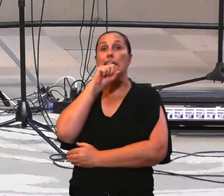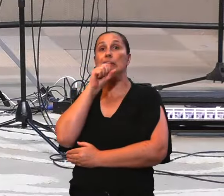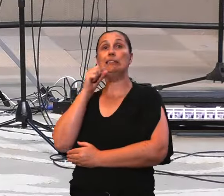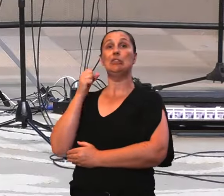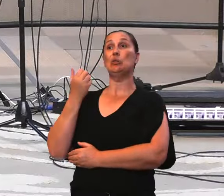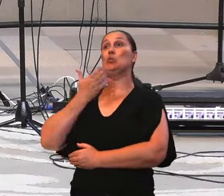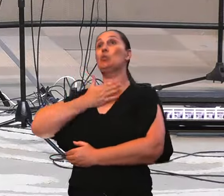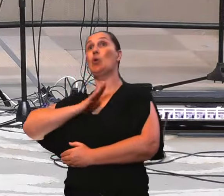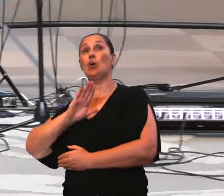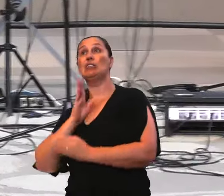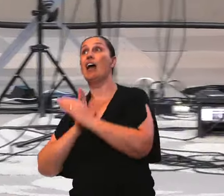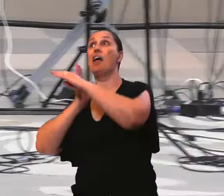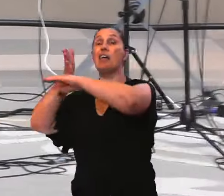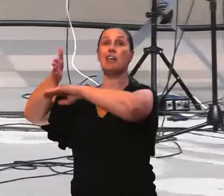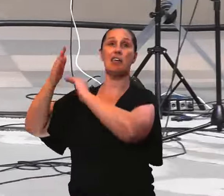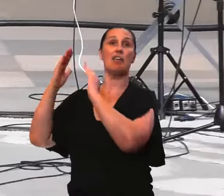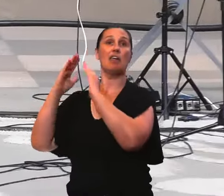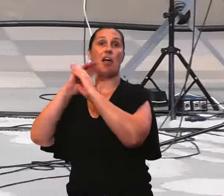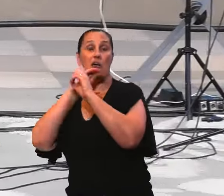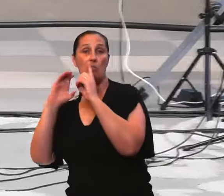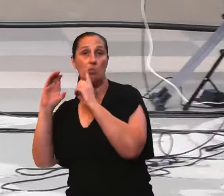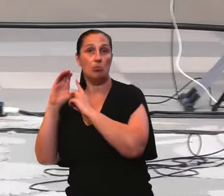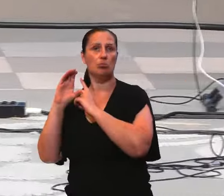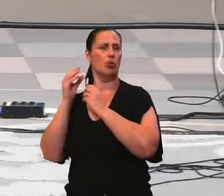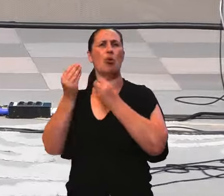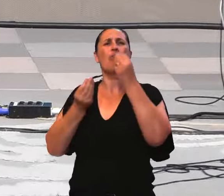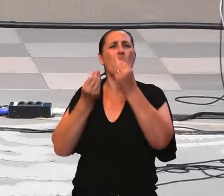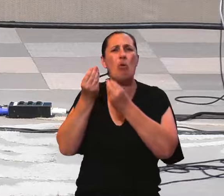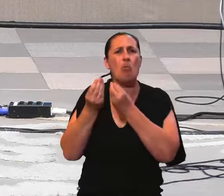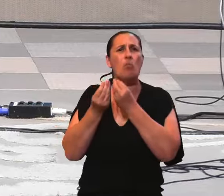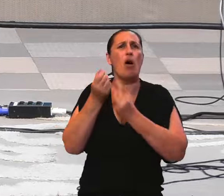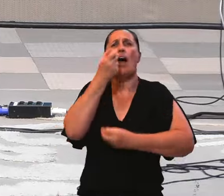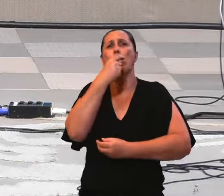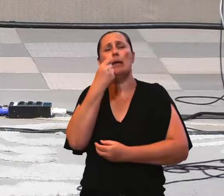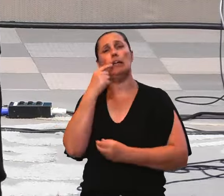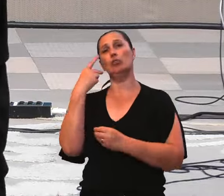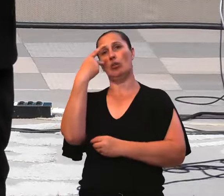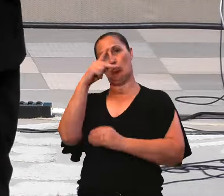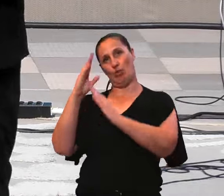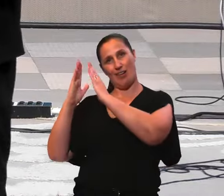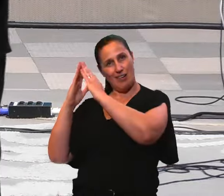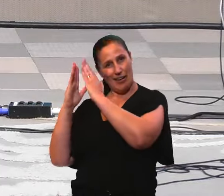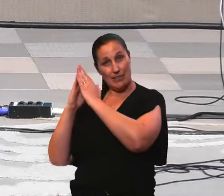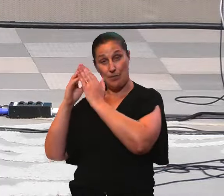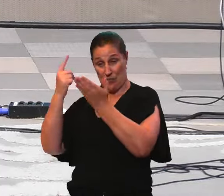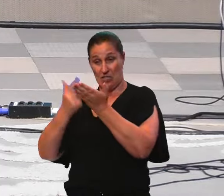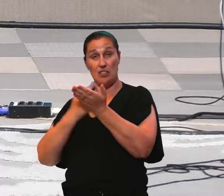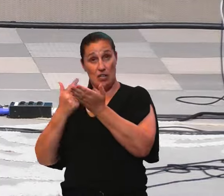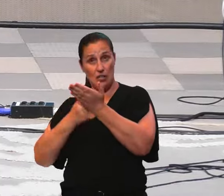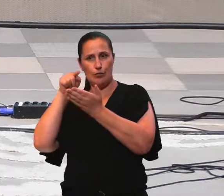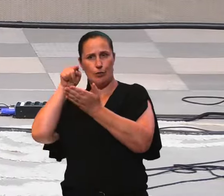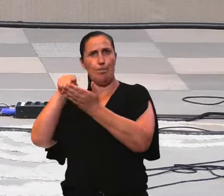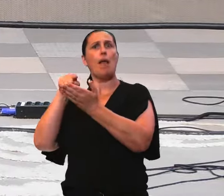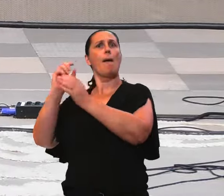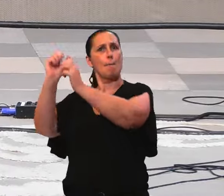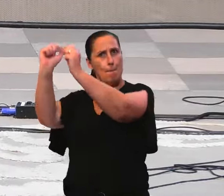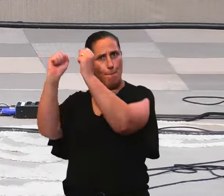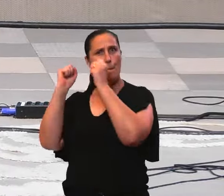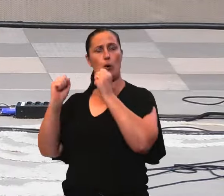indiferente casa qual é o apelido que eles dão à sua casa esse livro aqui é poderoso